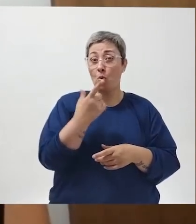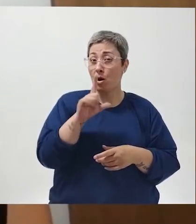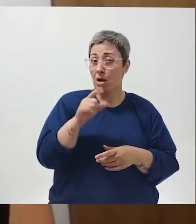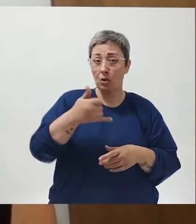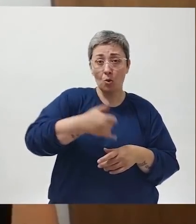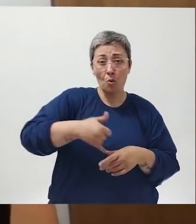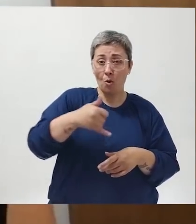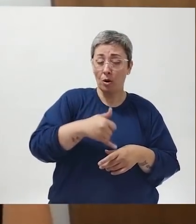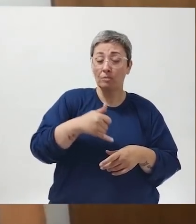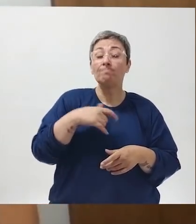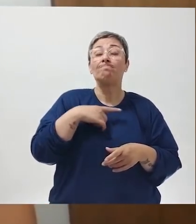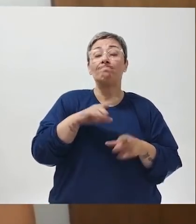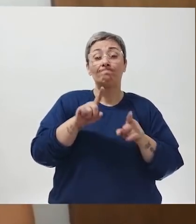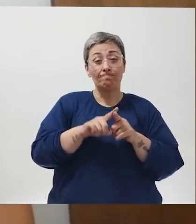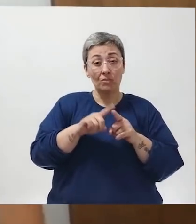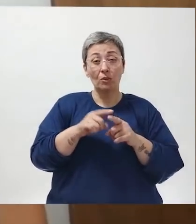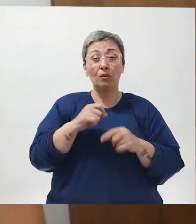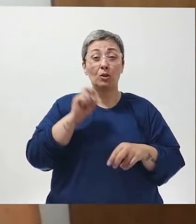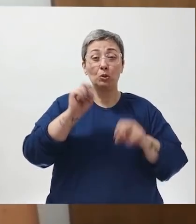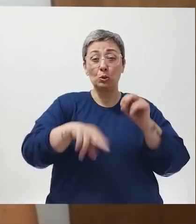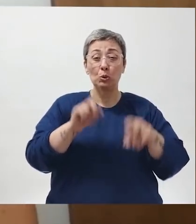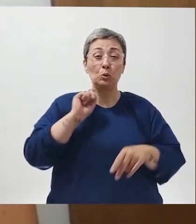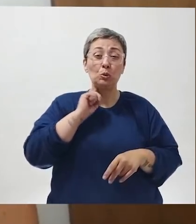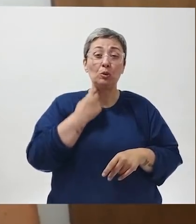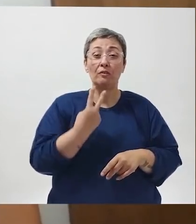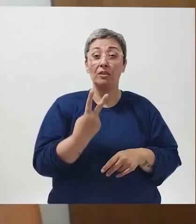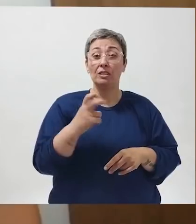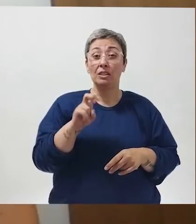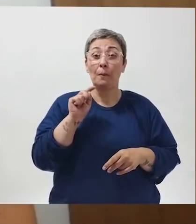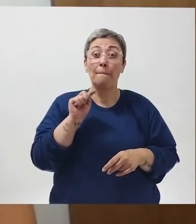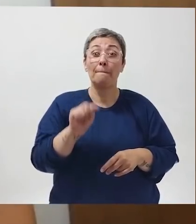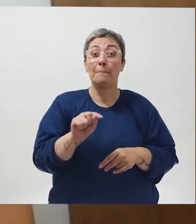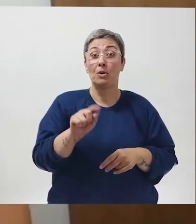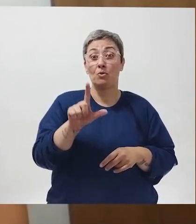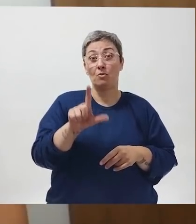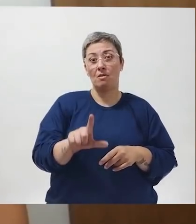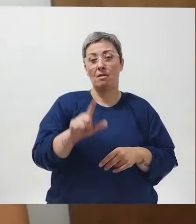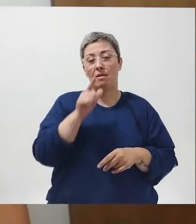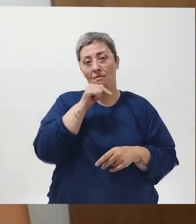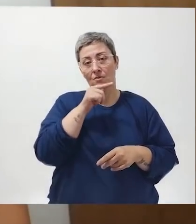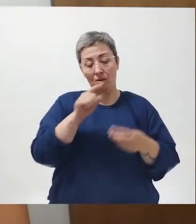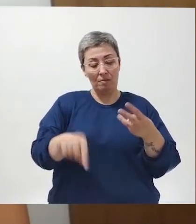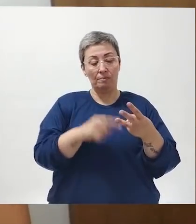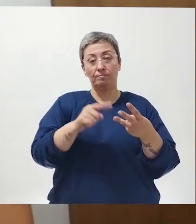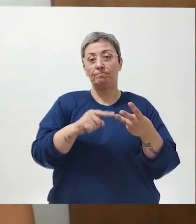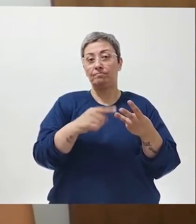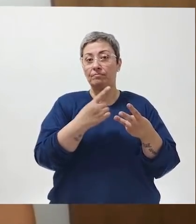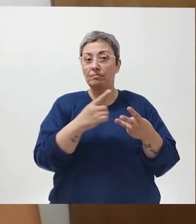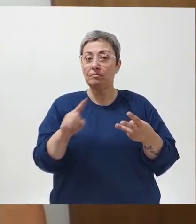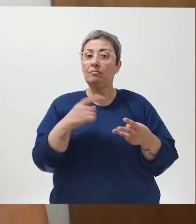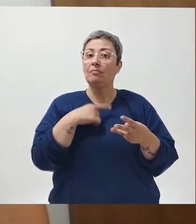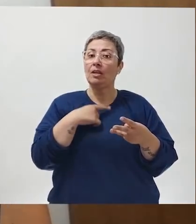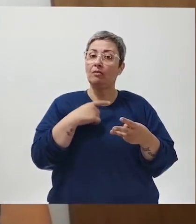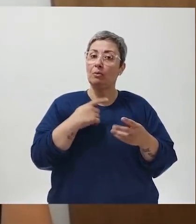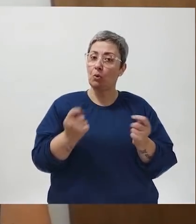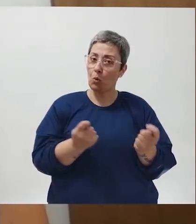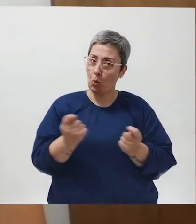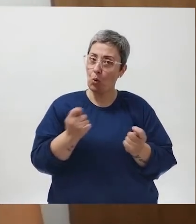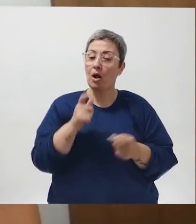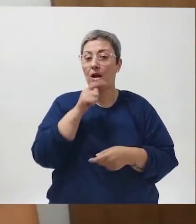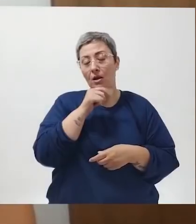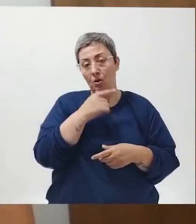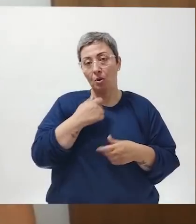nas lixeiras. Nada de jogar o lixo nos mares, né, nos rios. Segundo é não descartar o óleo de cozinha na